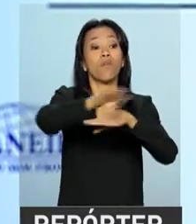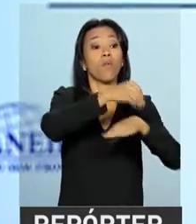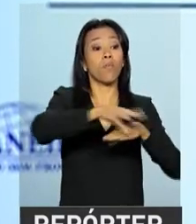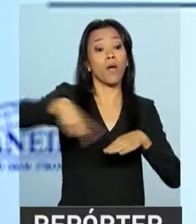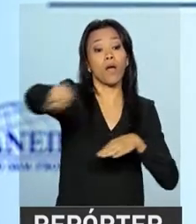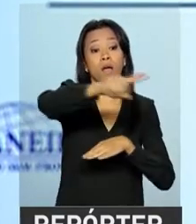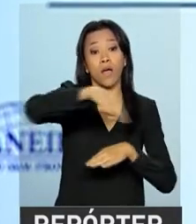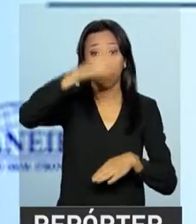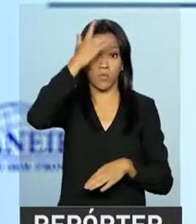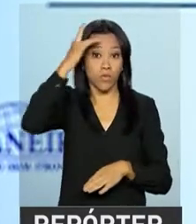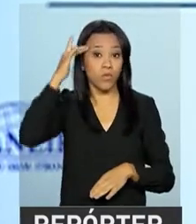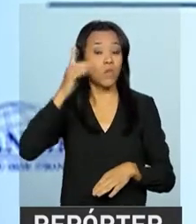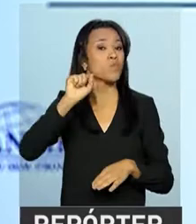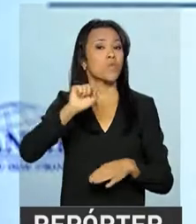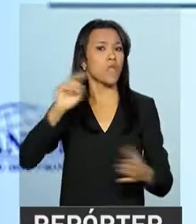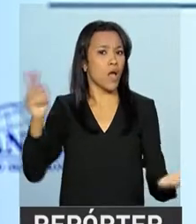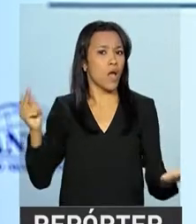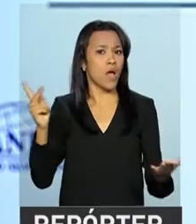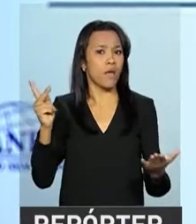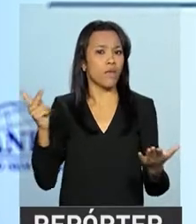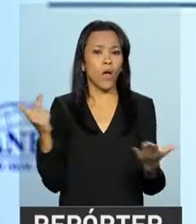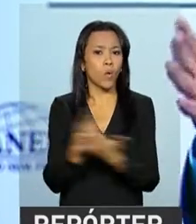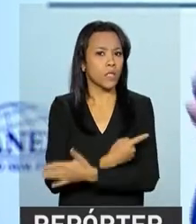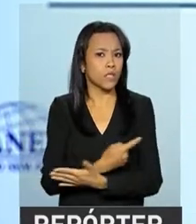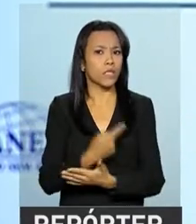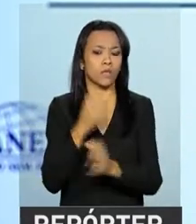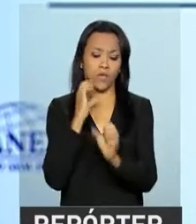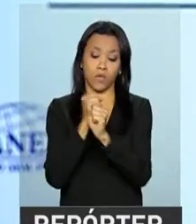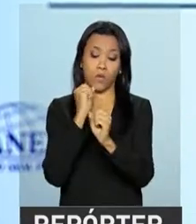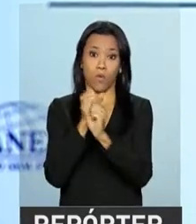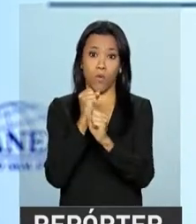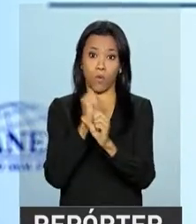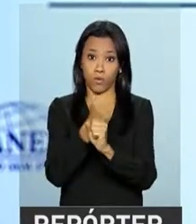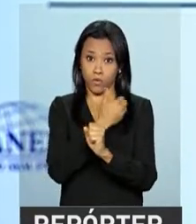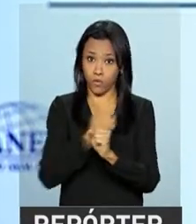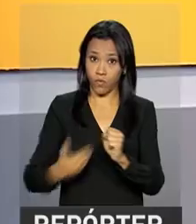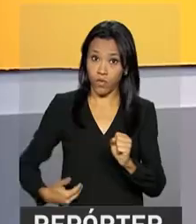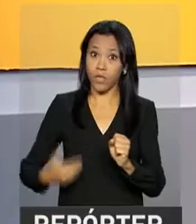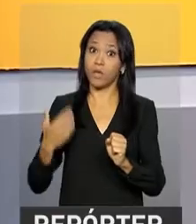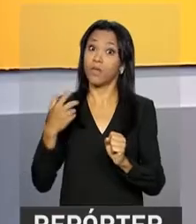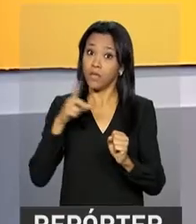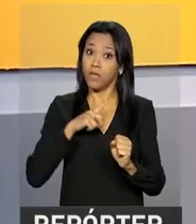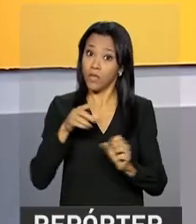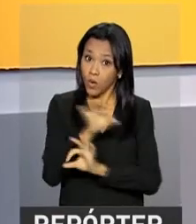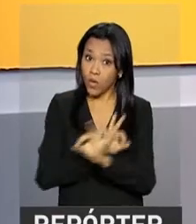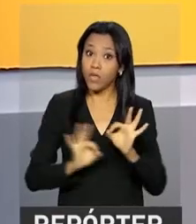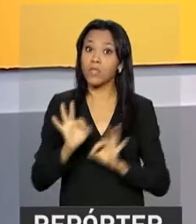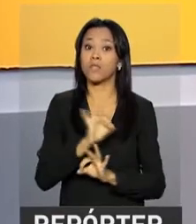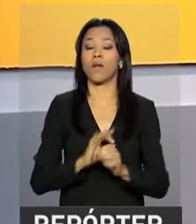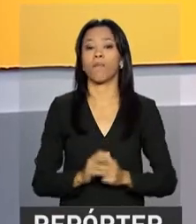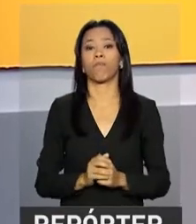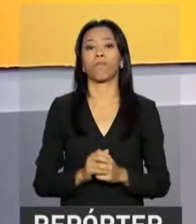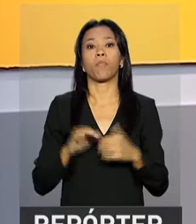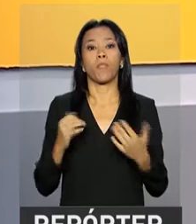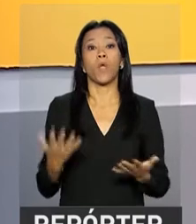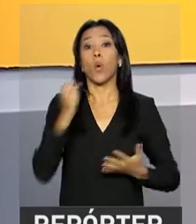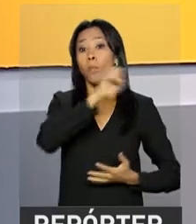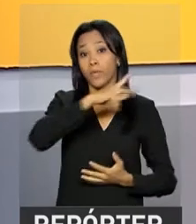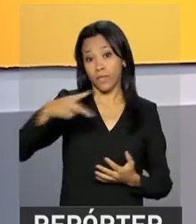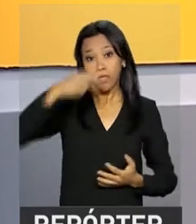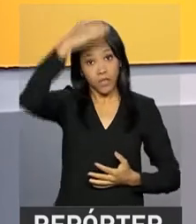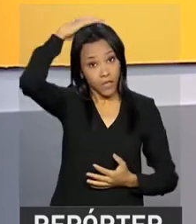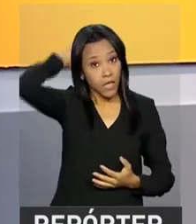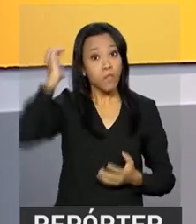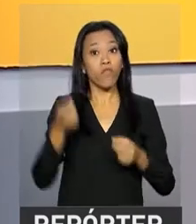real situação das contas públicas e cuidar de colocá-las em ordem. O presidente Michel Temer voltou